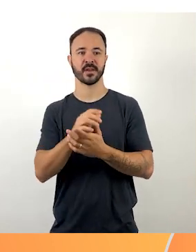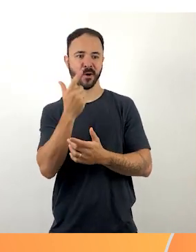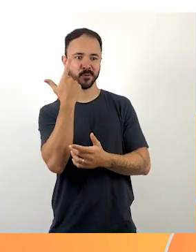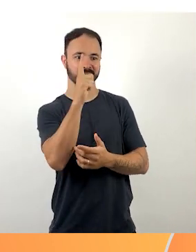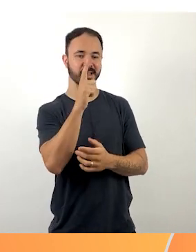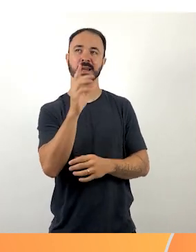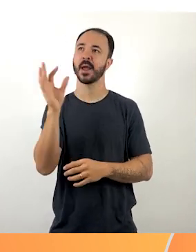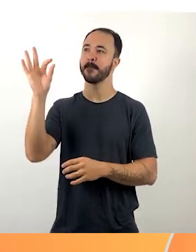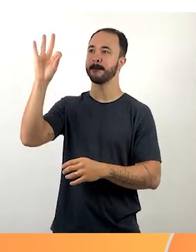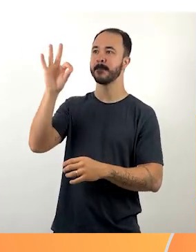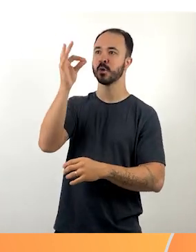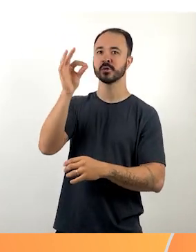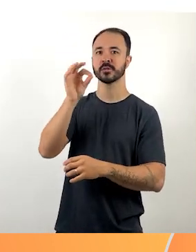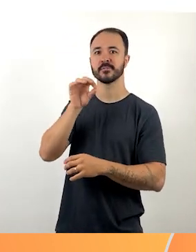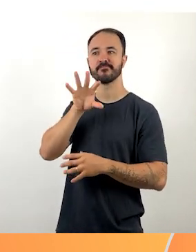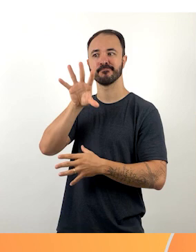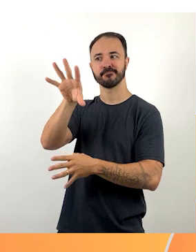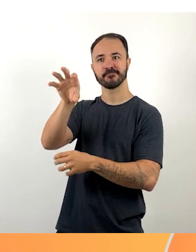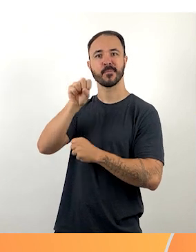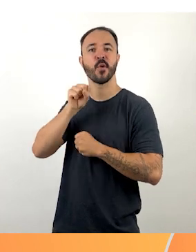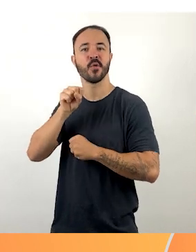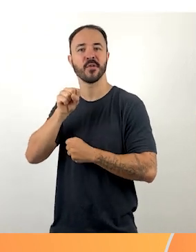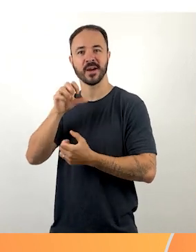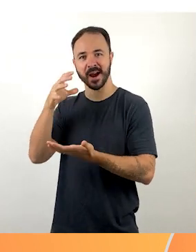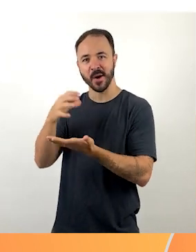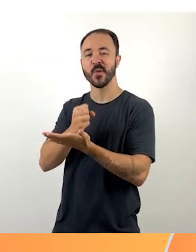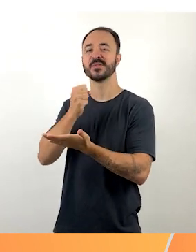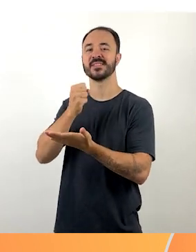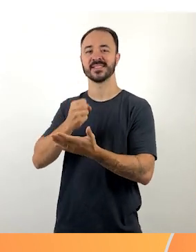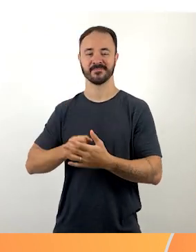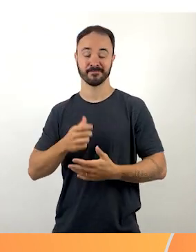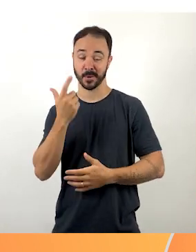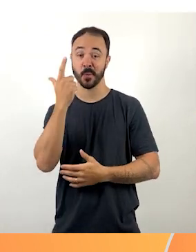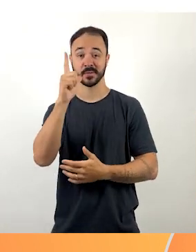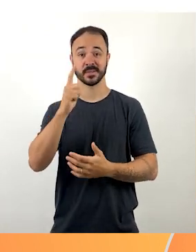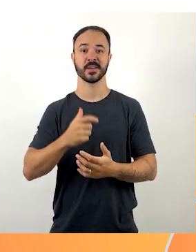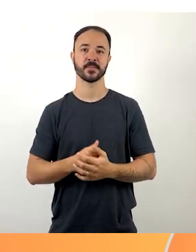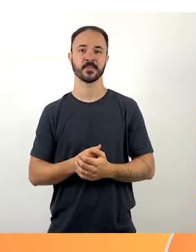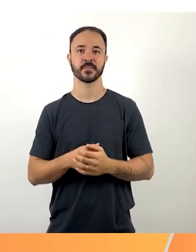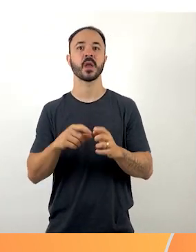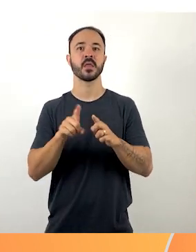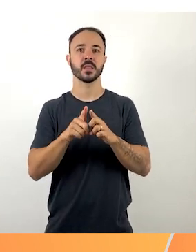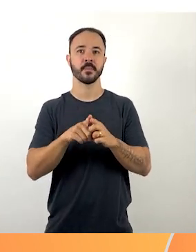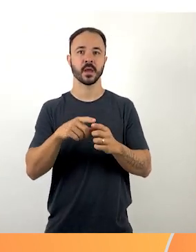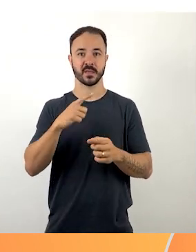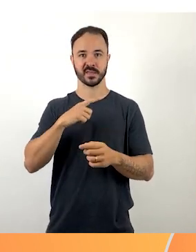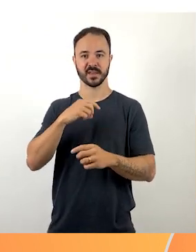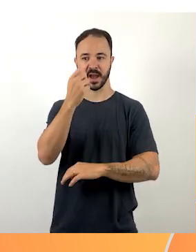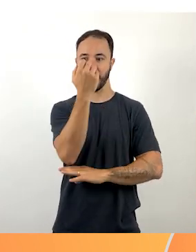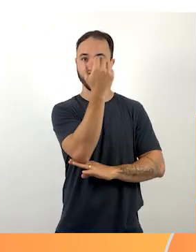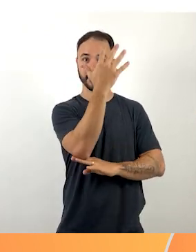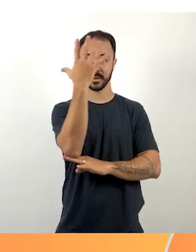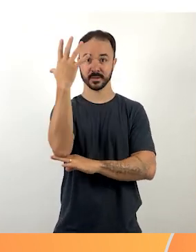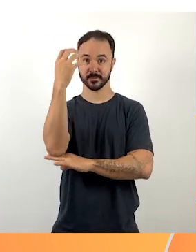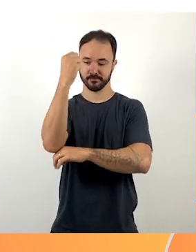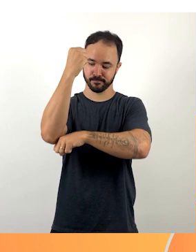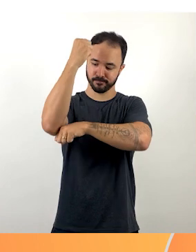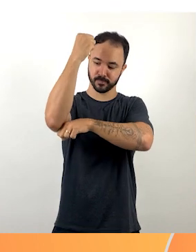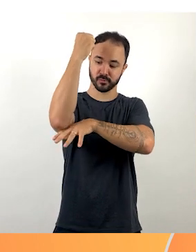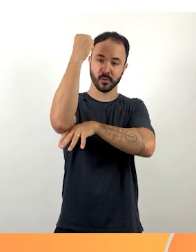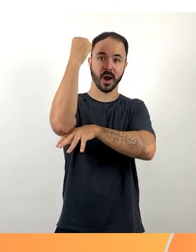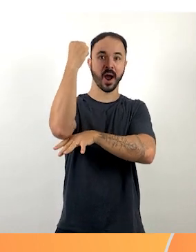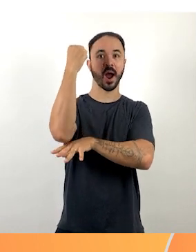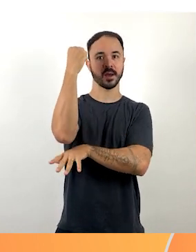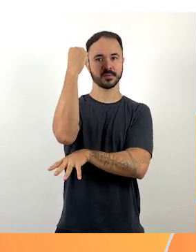E também na absorção de água e sais minerais. A absorção de água e sais minerais, que é realizada pela raiz, também